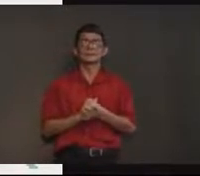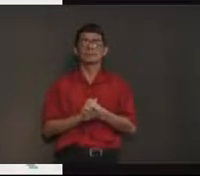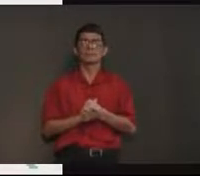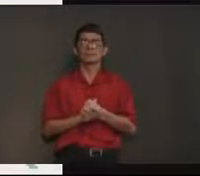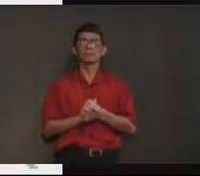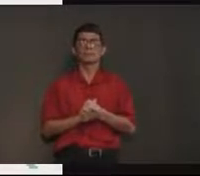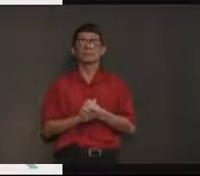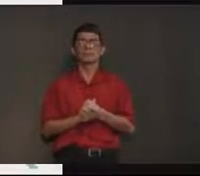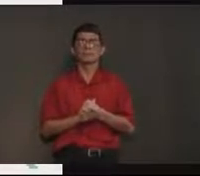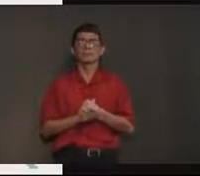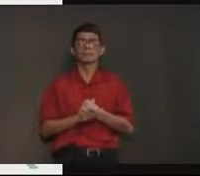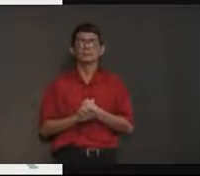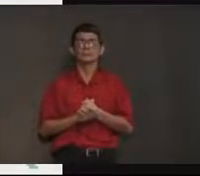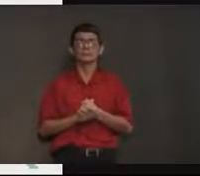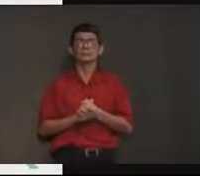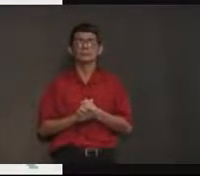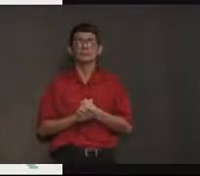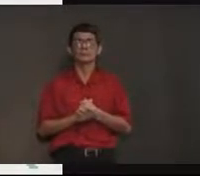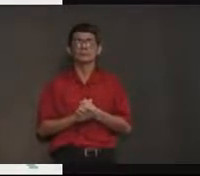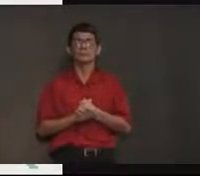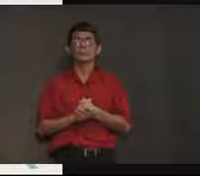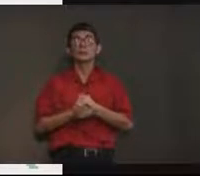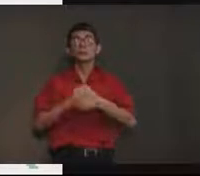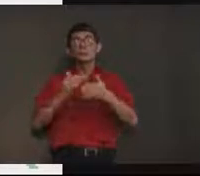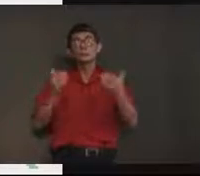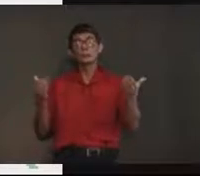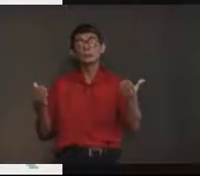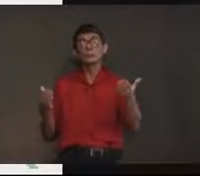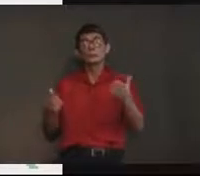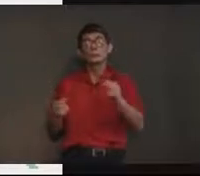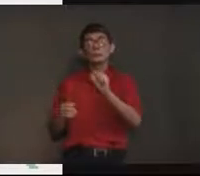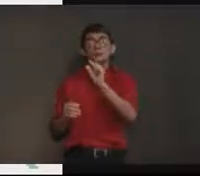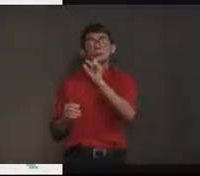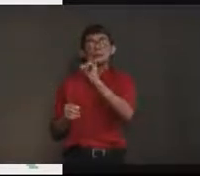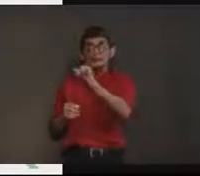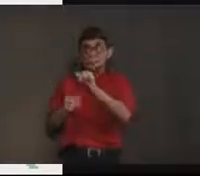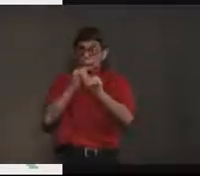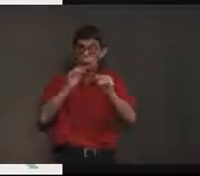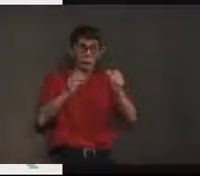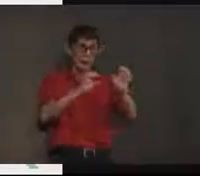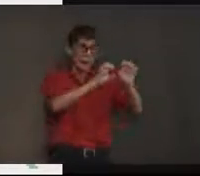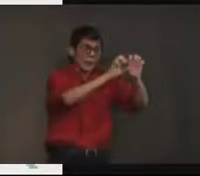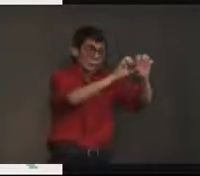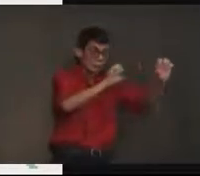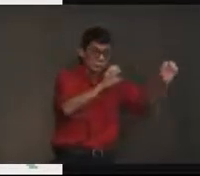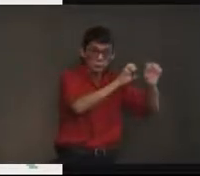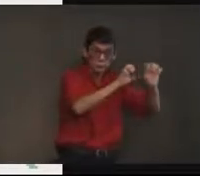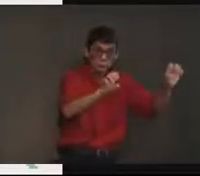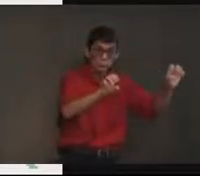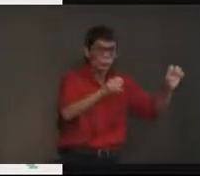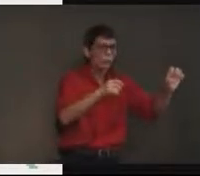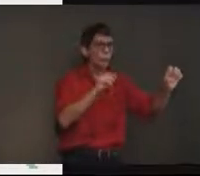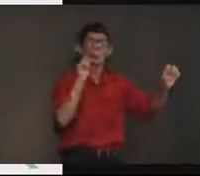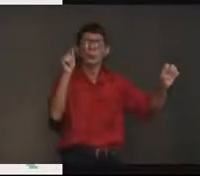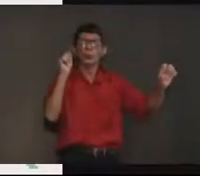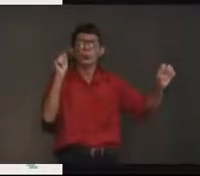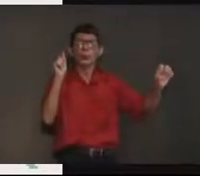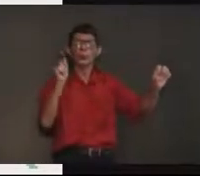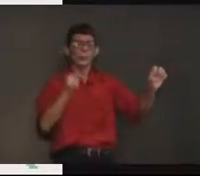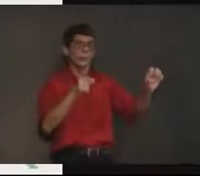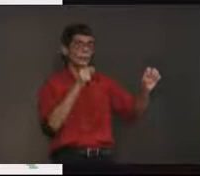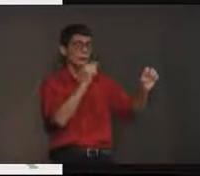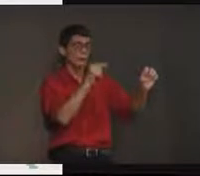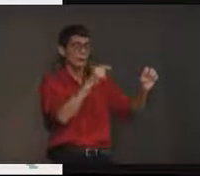o caso errado o que que você pensa em se eu começar com a equação integral e entender isso daí como se fosse um